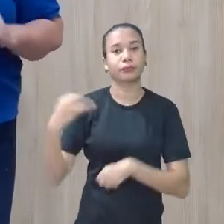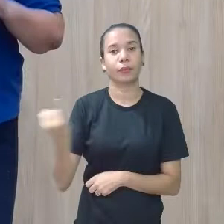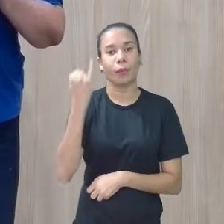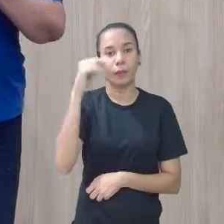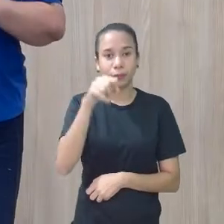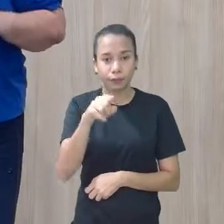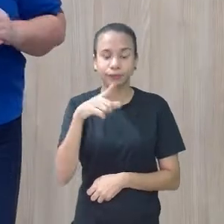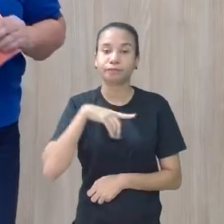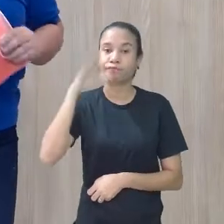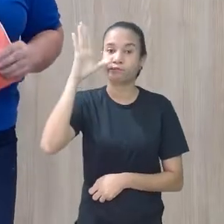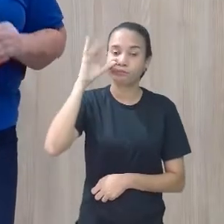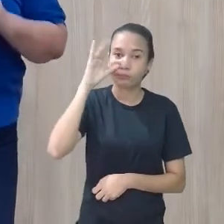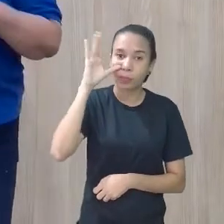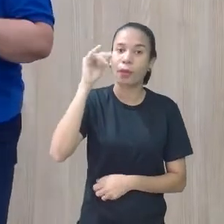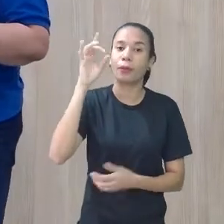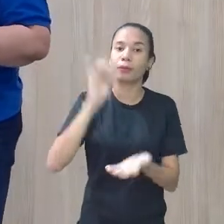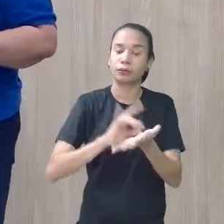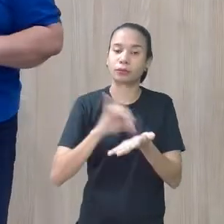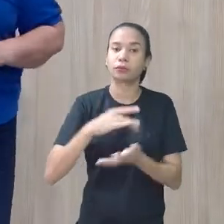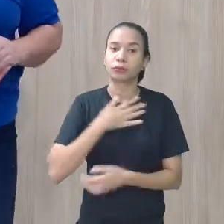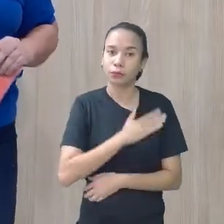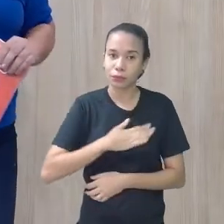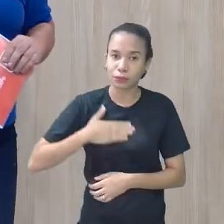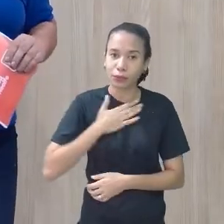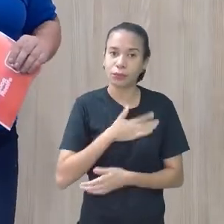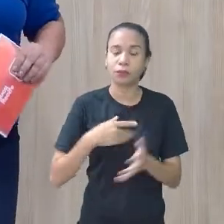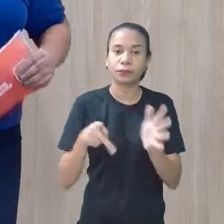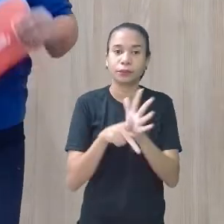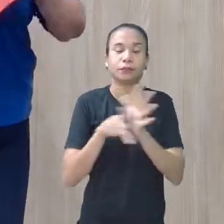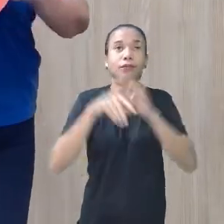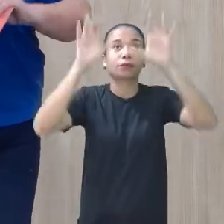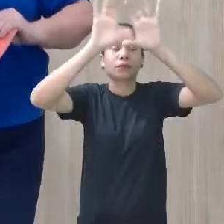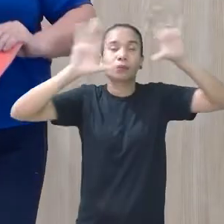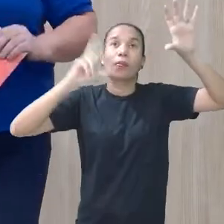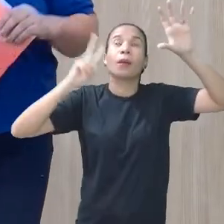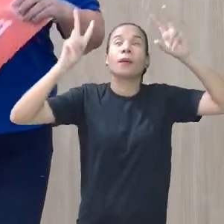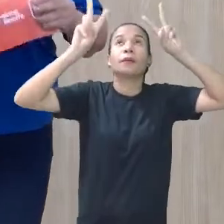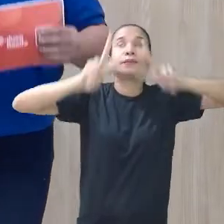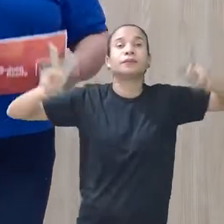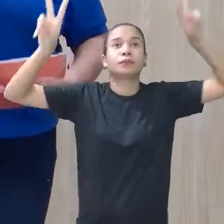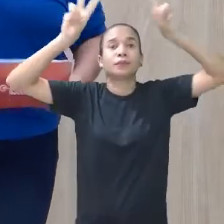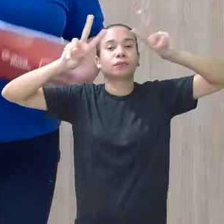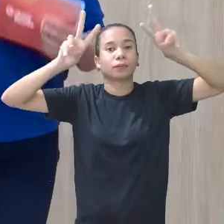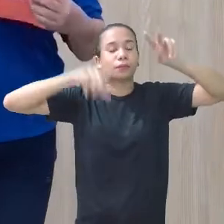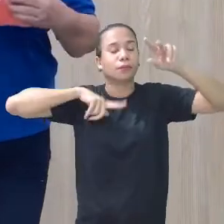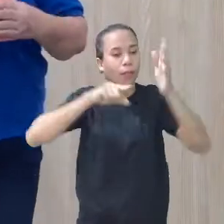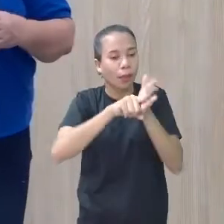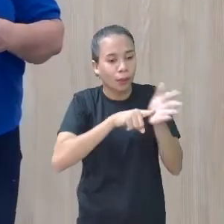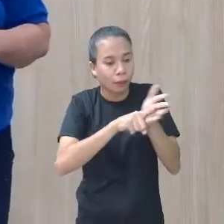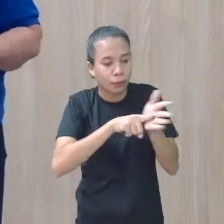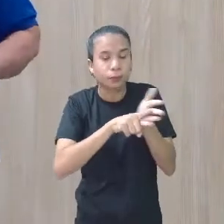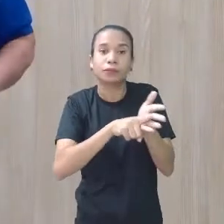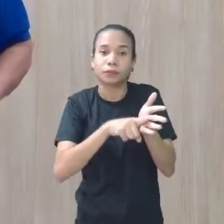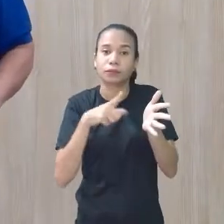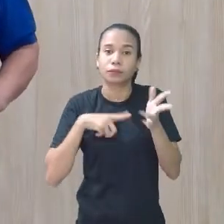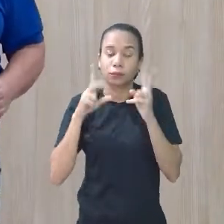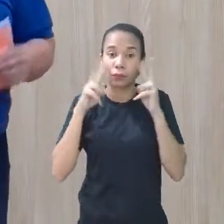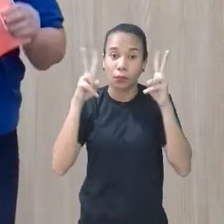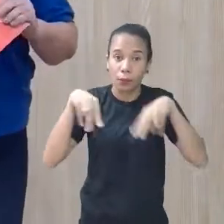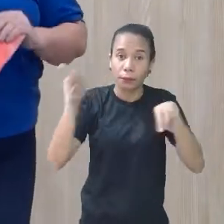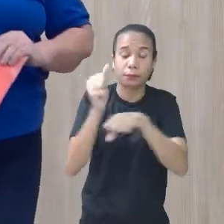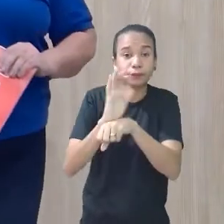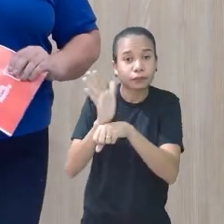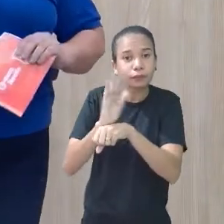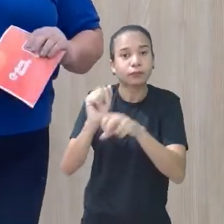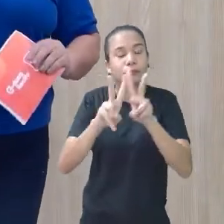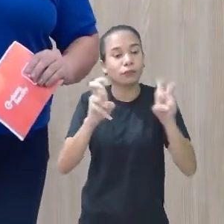vocês que têm curiosidade, que gostam dessa parte de astronomia, dá uma olhada, vão pesquisar, assistam vídeos a respeito.